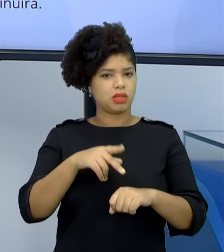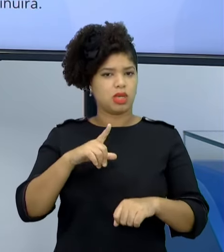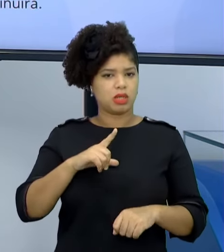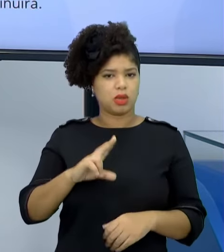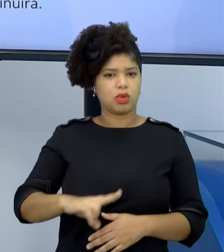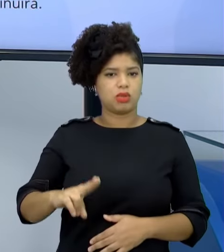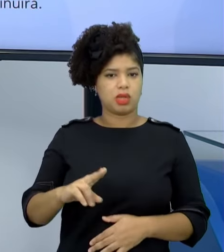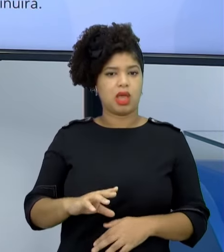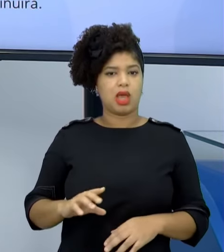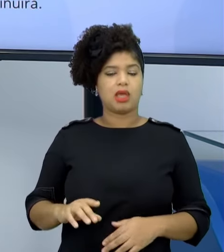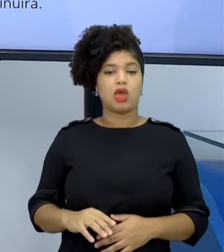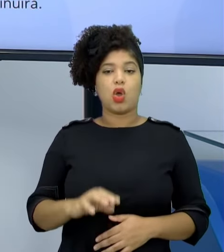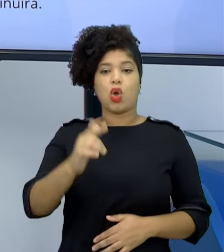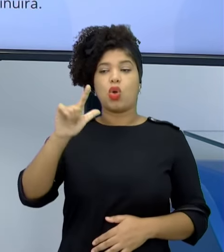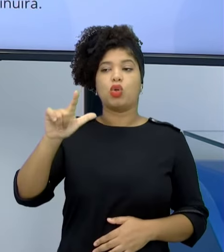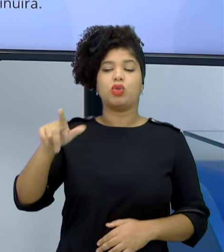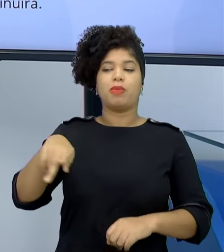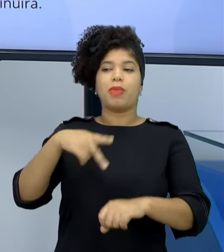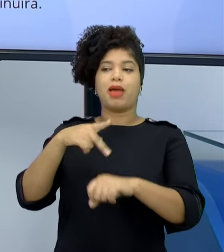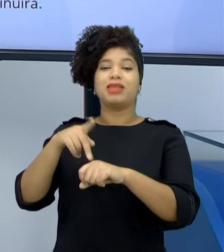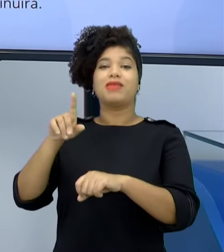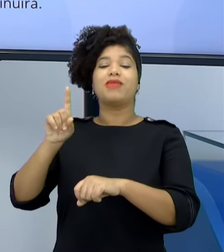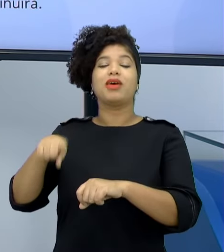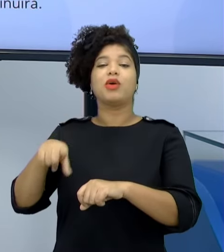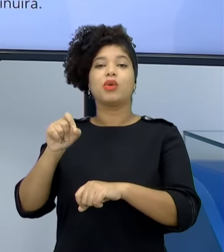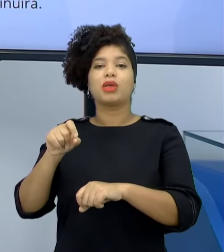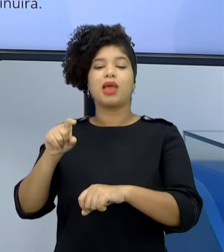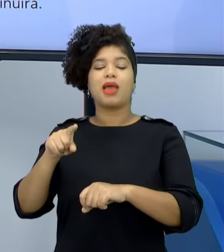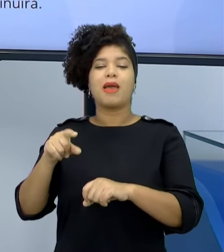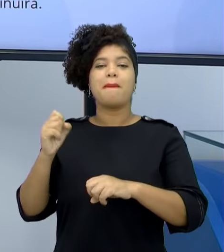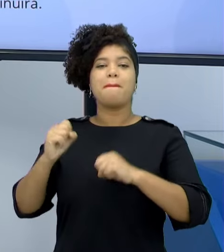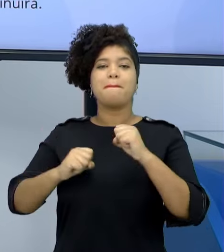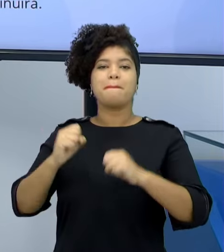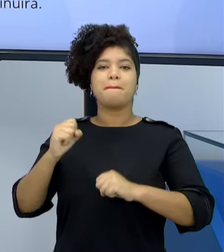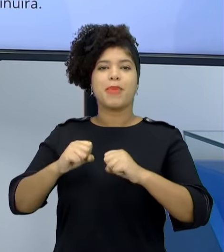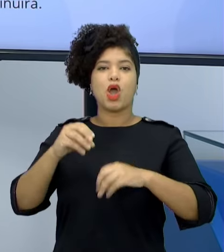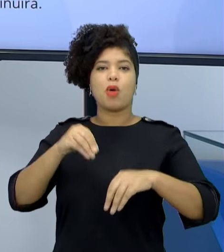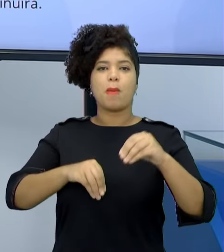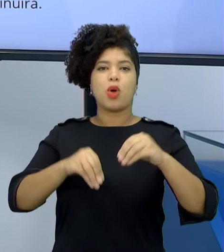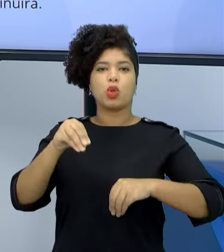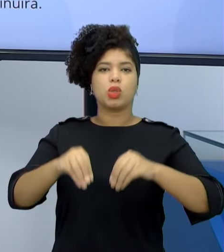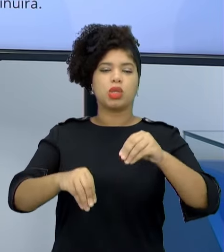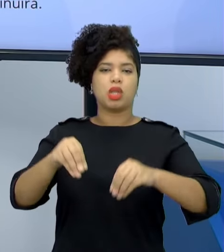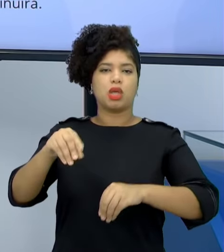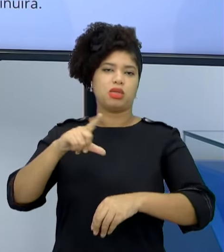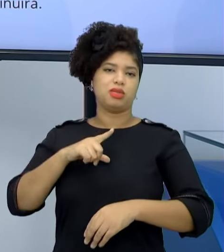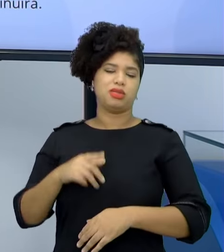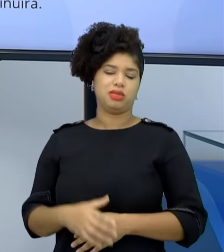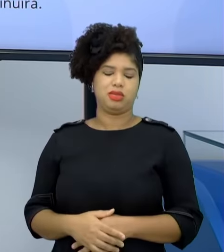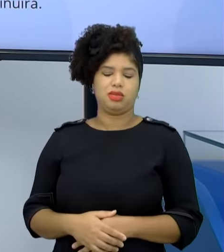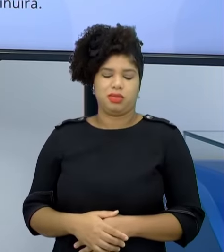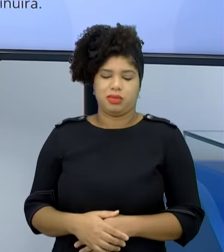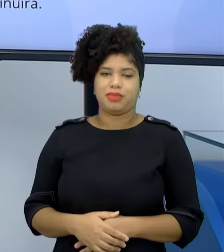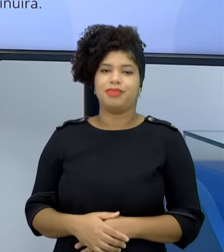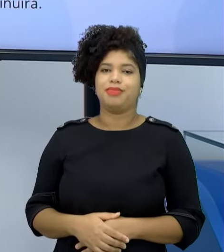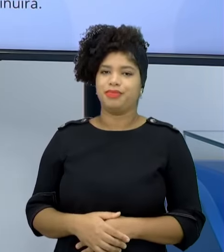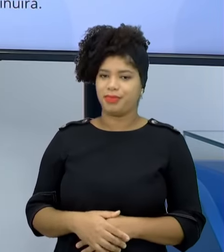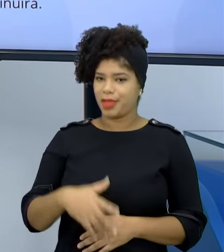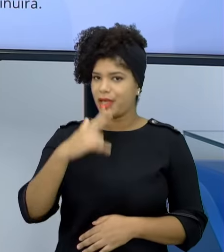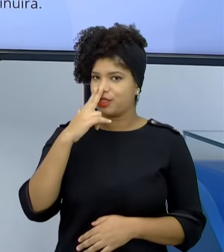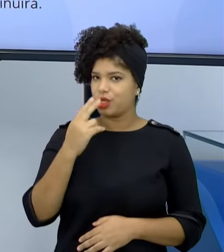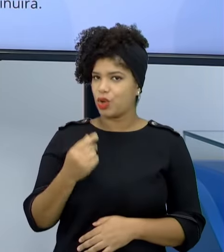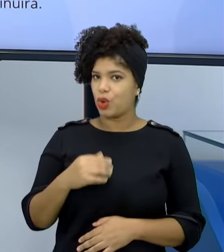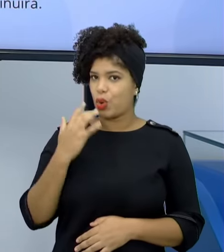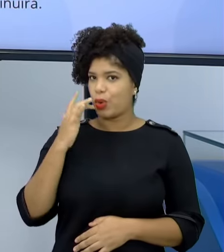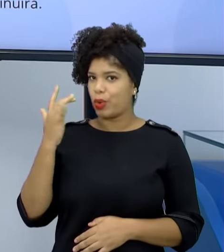outro país, aí você já tem um entrave industrial. Bom, o semicondutor ele é disputado hoje a preço de ouro,